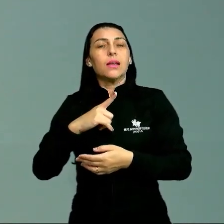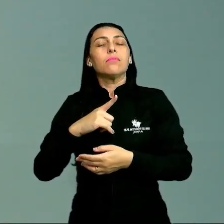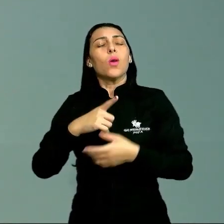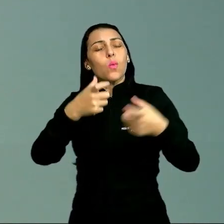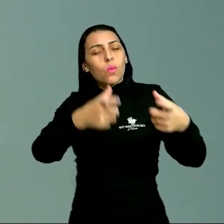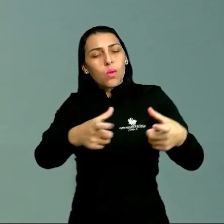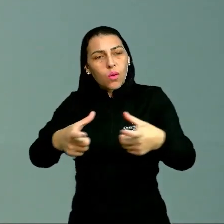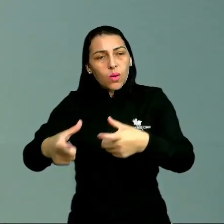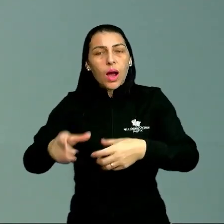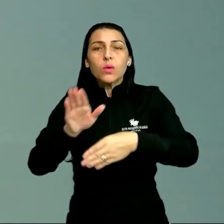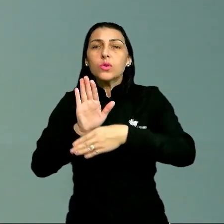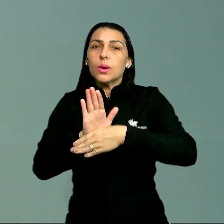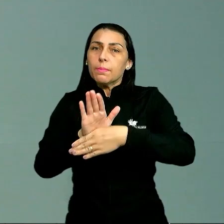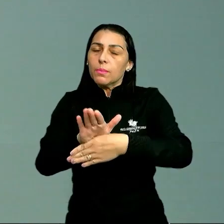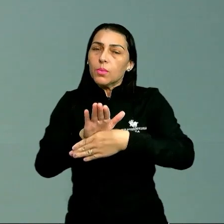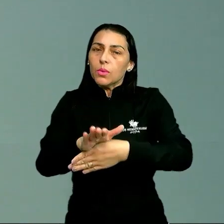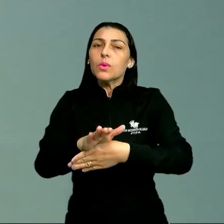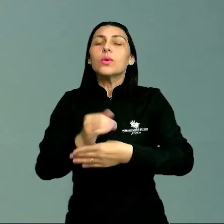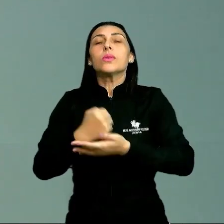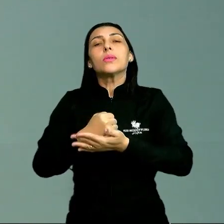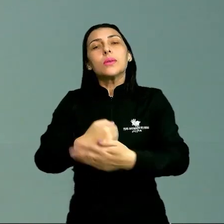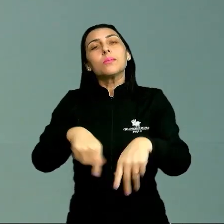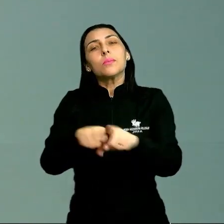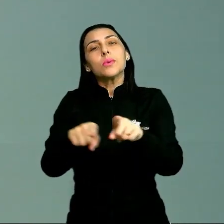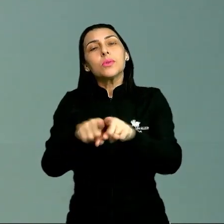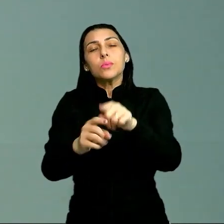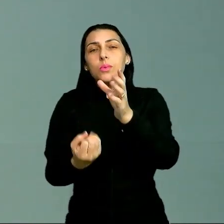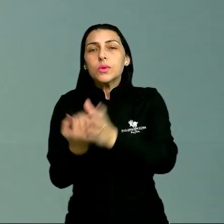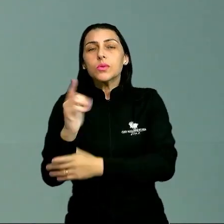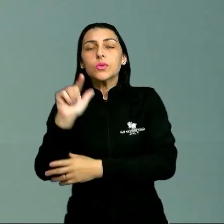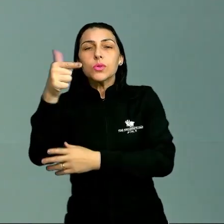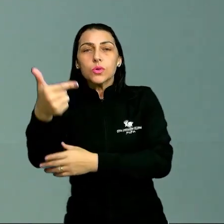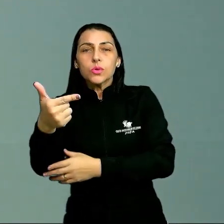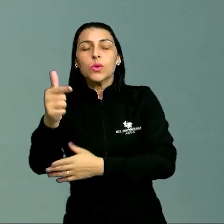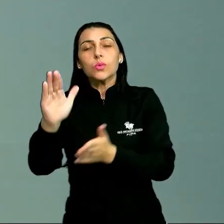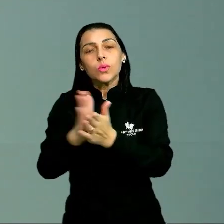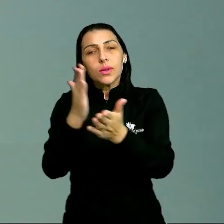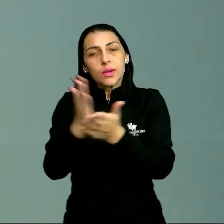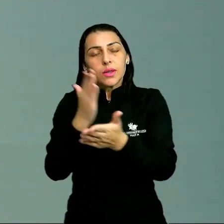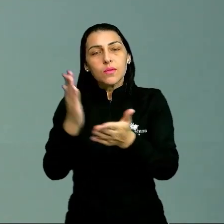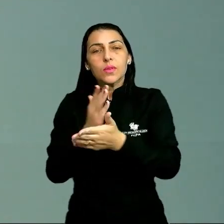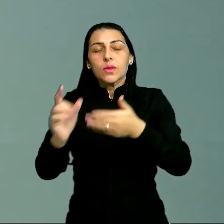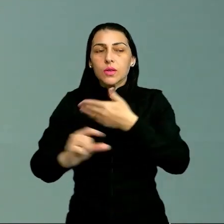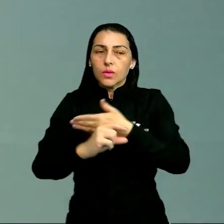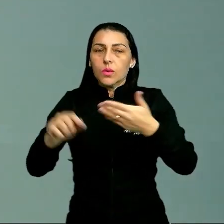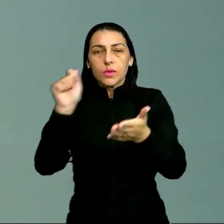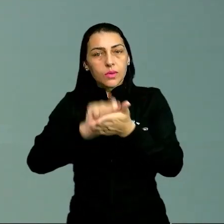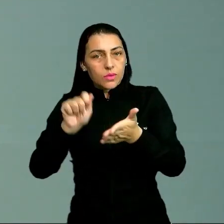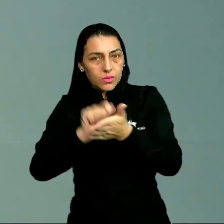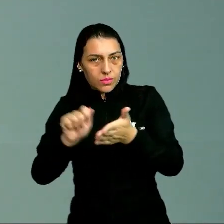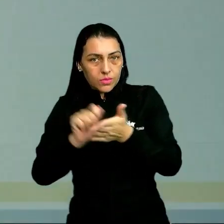amparo, servem de apoio, na verdade, de produção de outras obras de autores, escritores futuros.